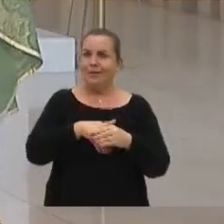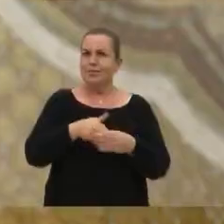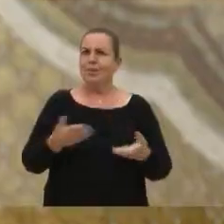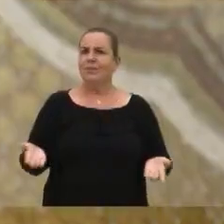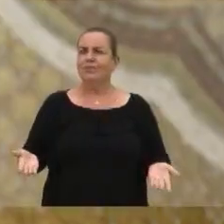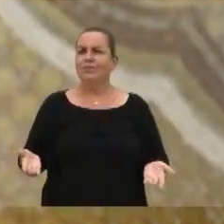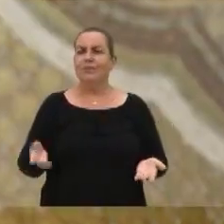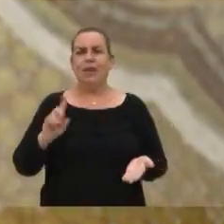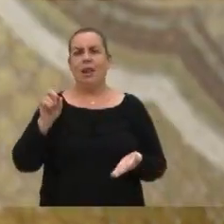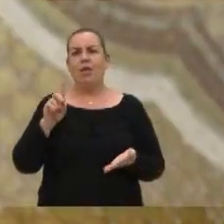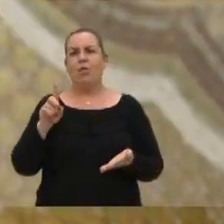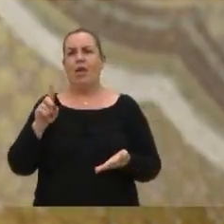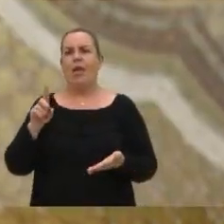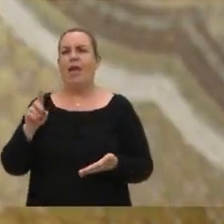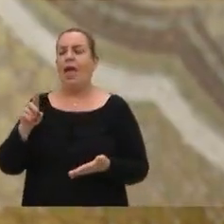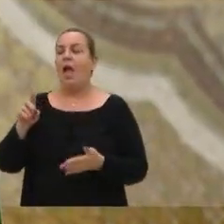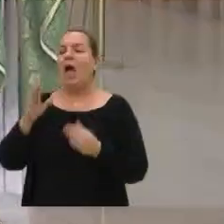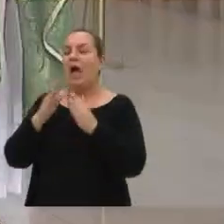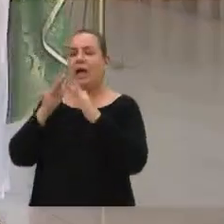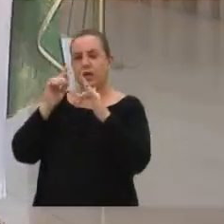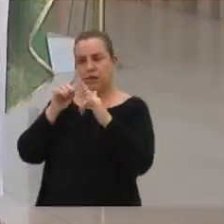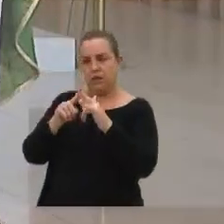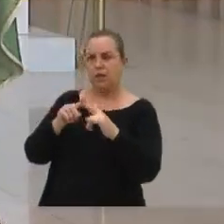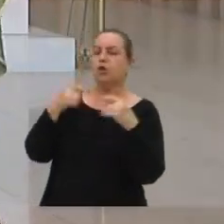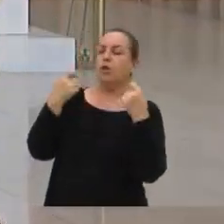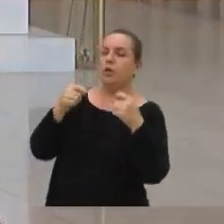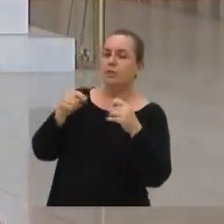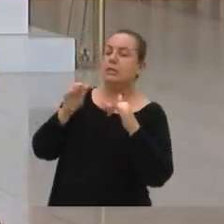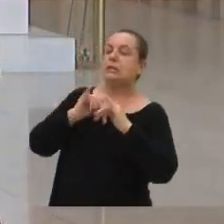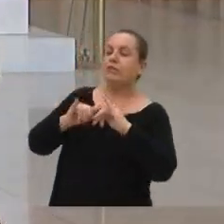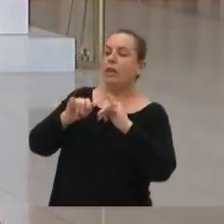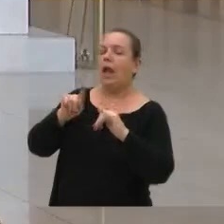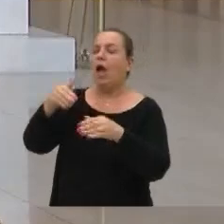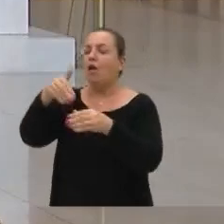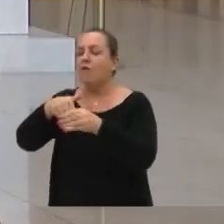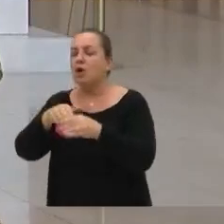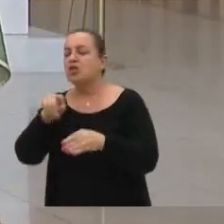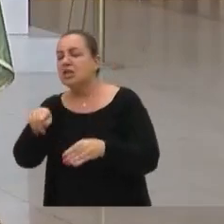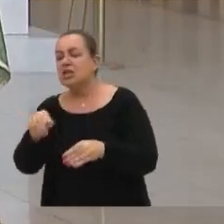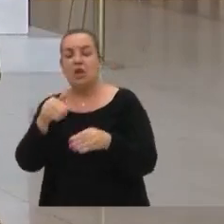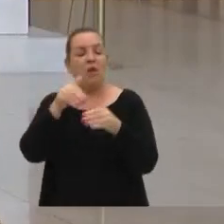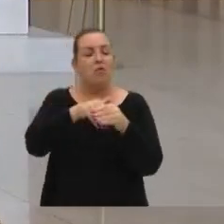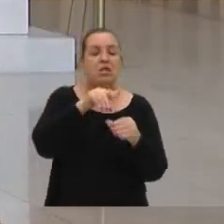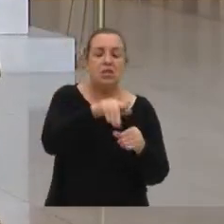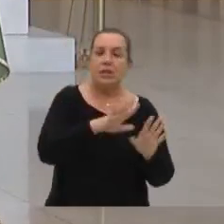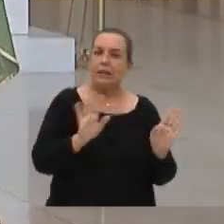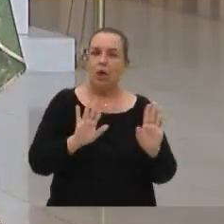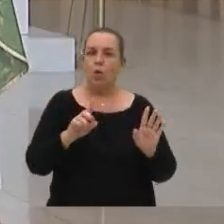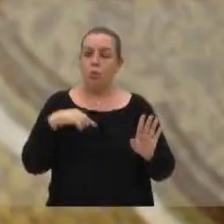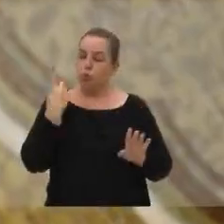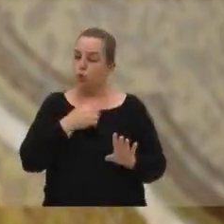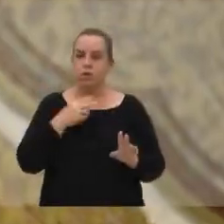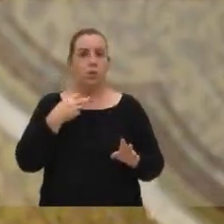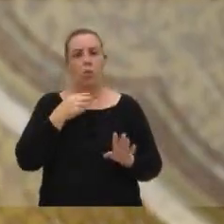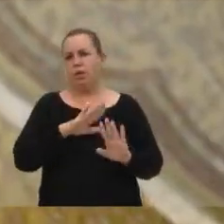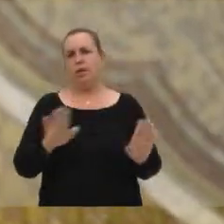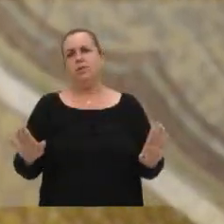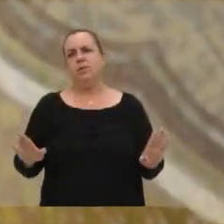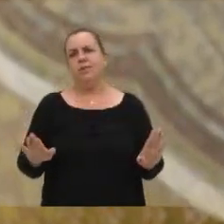Não é papel da igreja dizer, vote nesse, vote naquele. Longe de nós fazermos